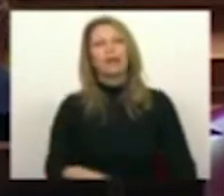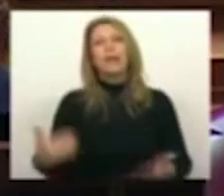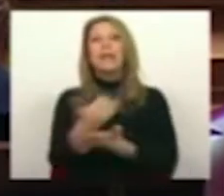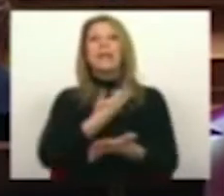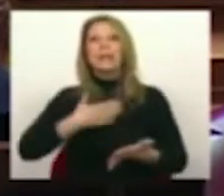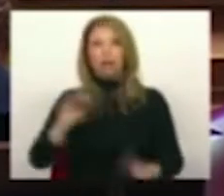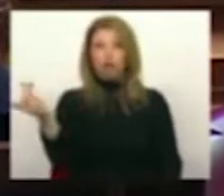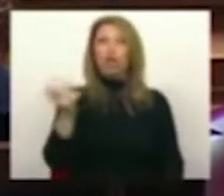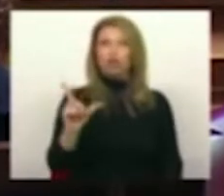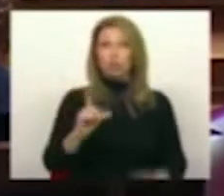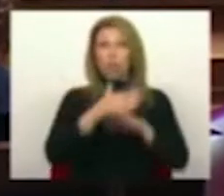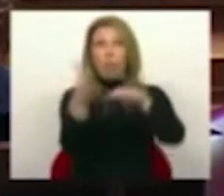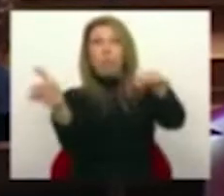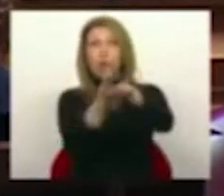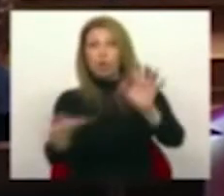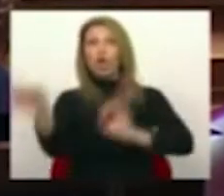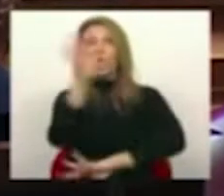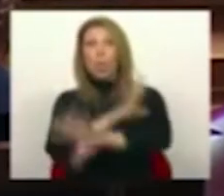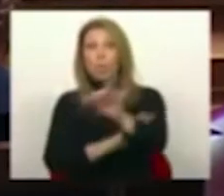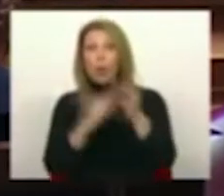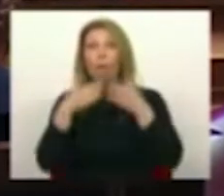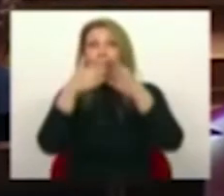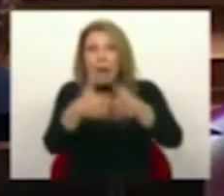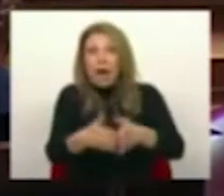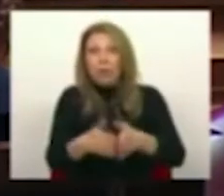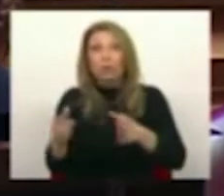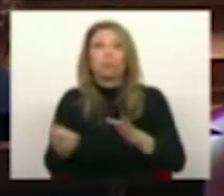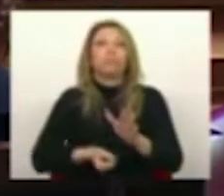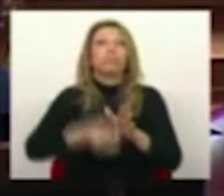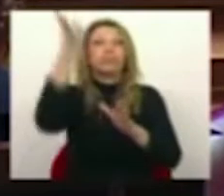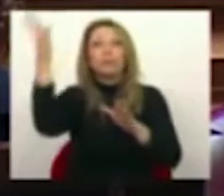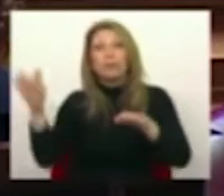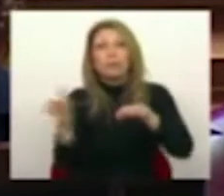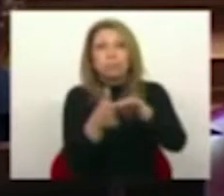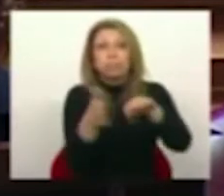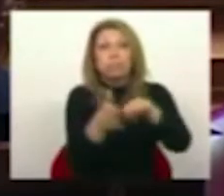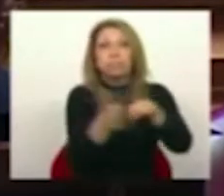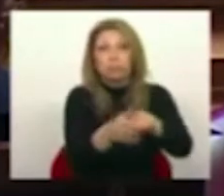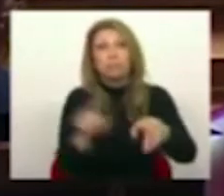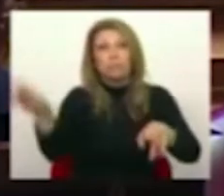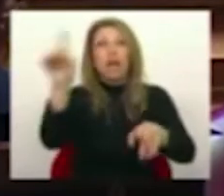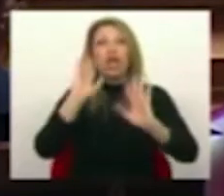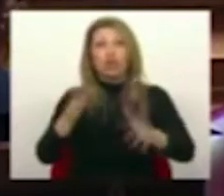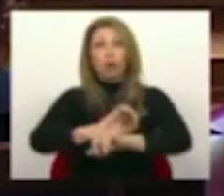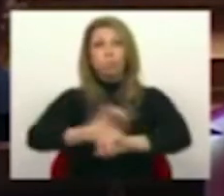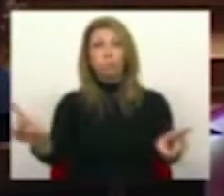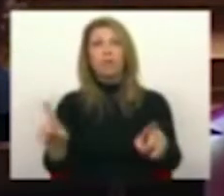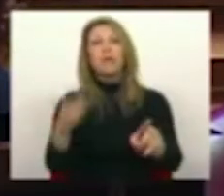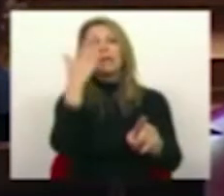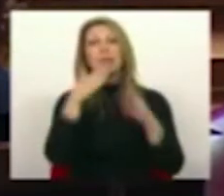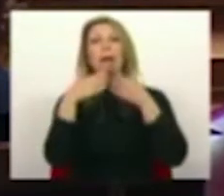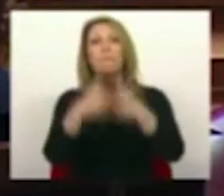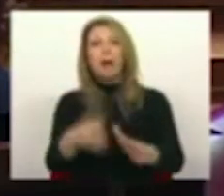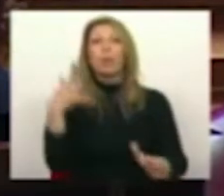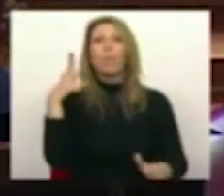de navios, enquanto isso em cidades como Veneza já foram proibidos os cruzeiros com mais de 1.000 toneladas, sendo que em 2020 Itália irá